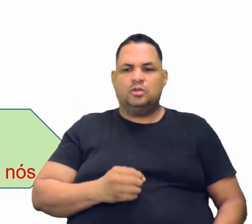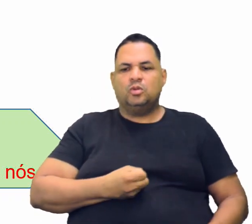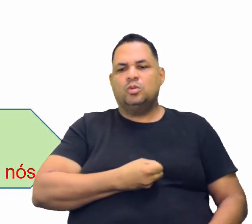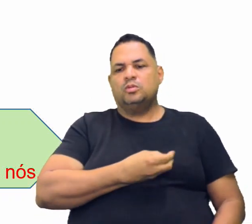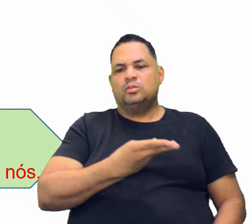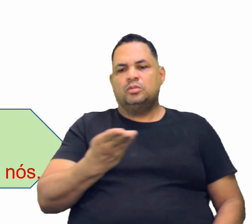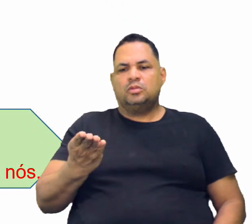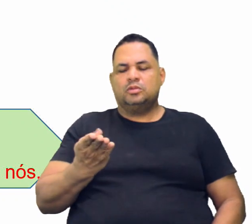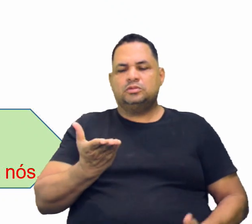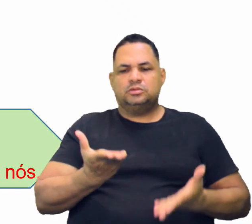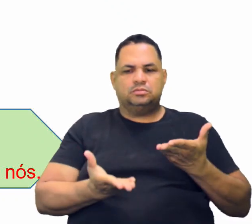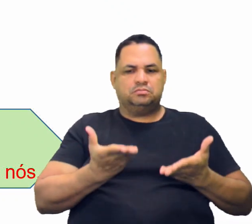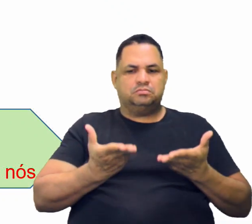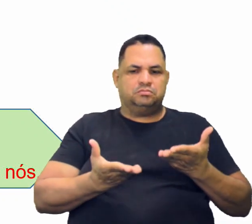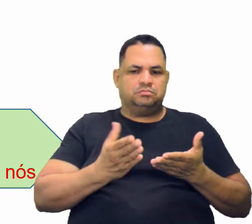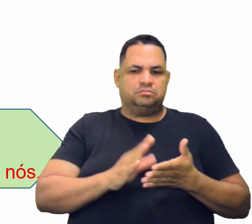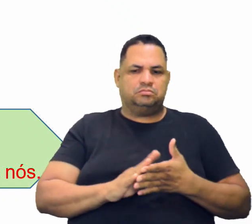né? Peso,